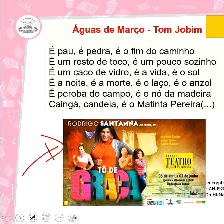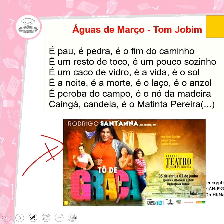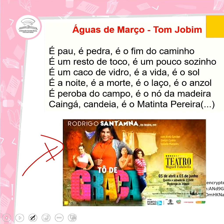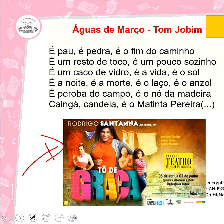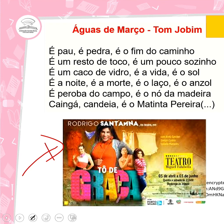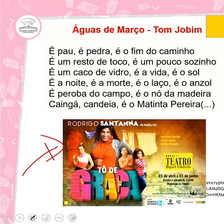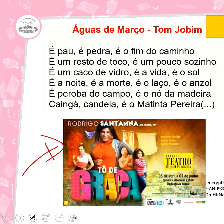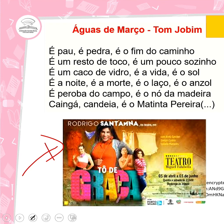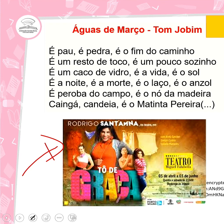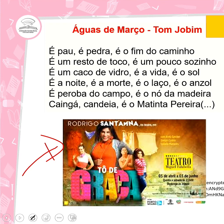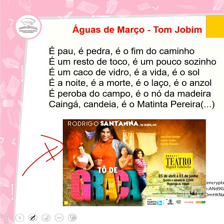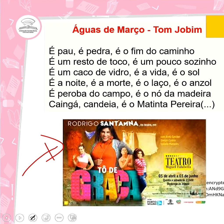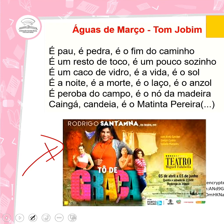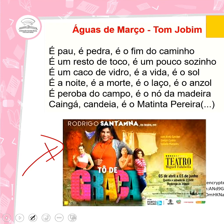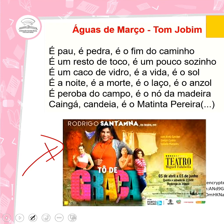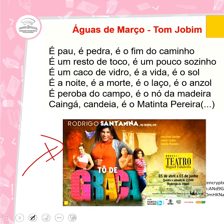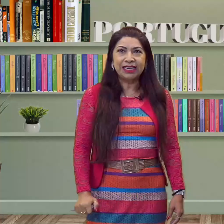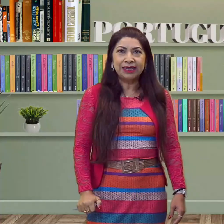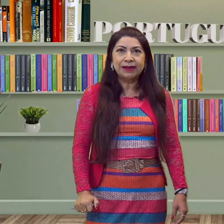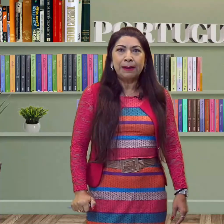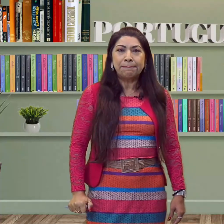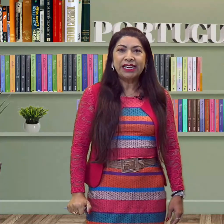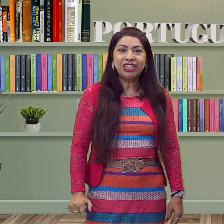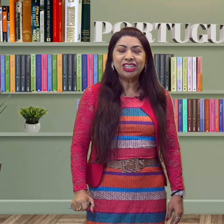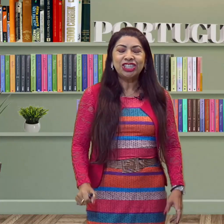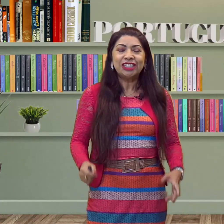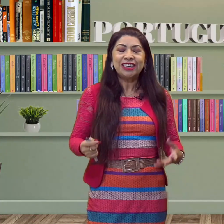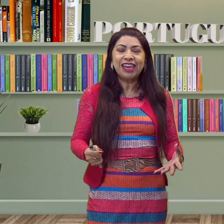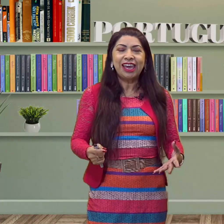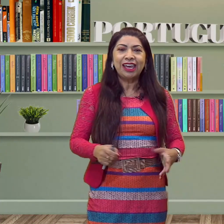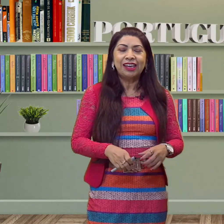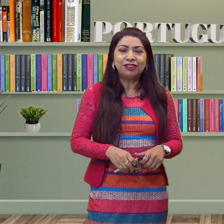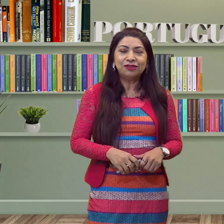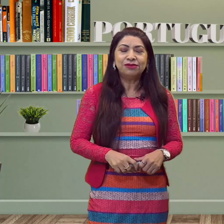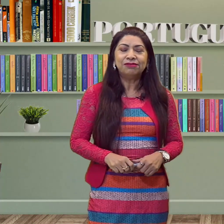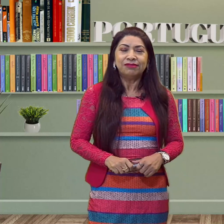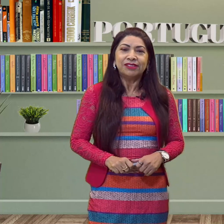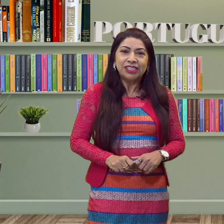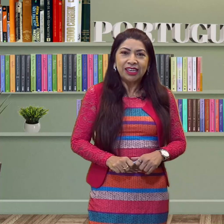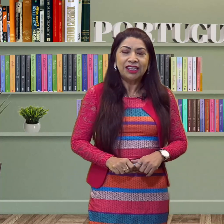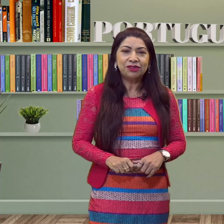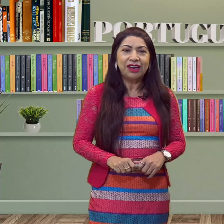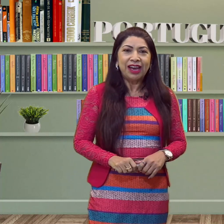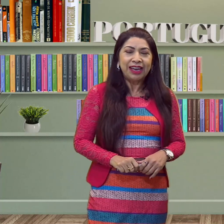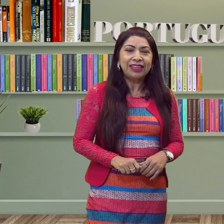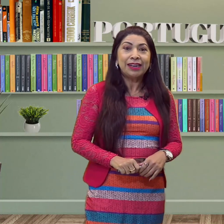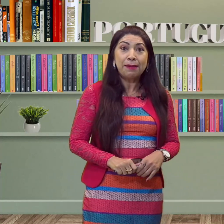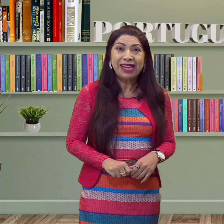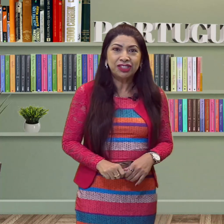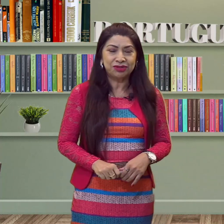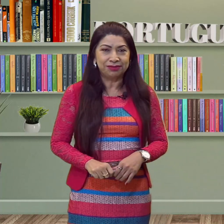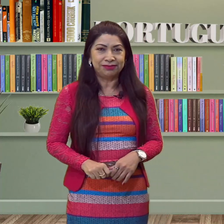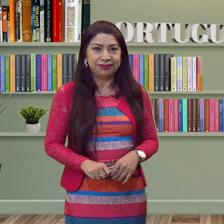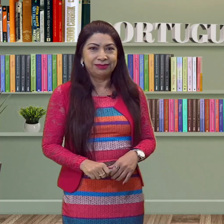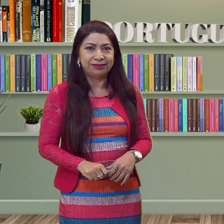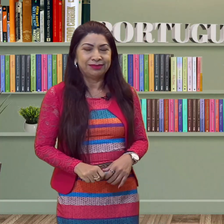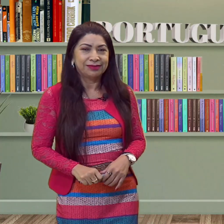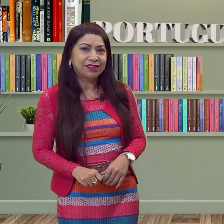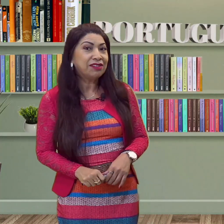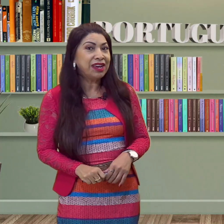lá. Qual aí que você vai dizer pra gente que é um gênero aí